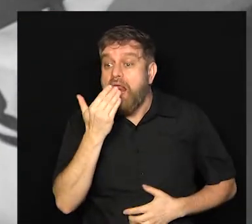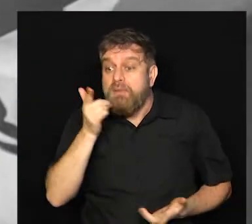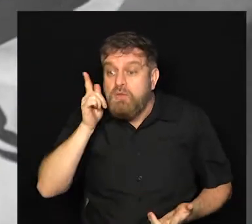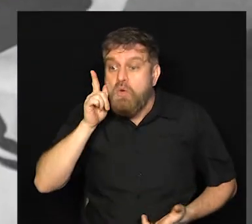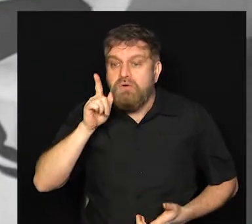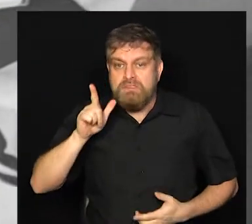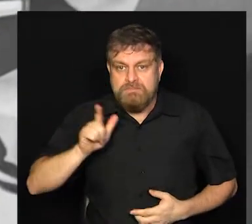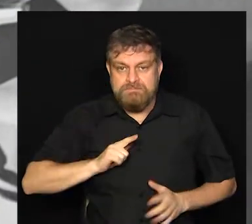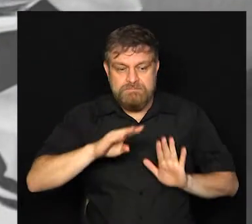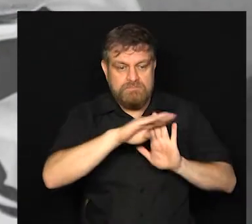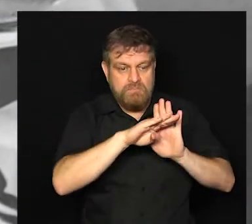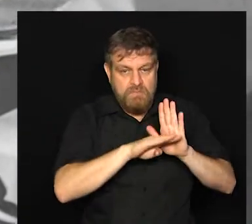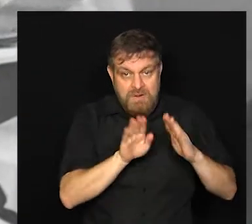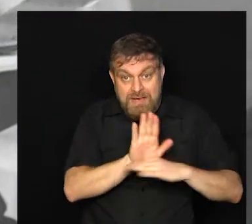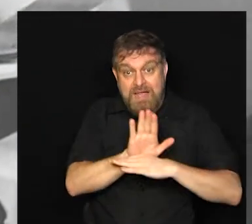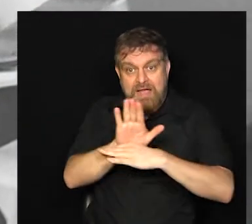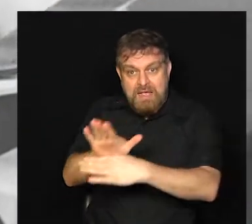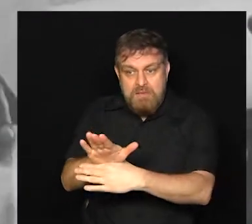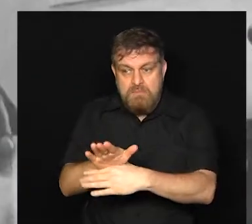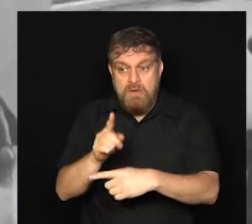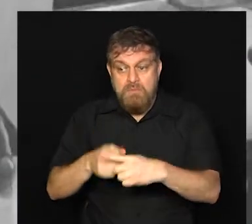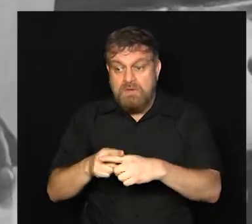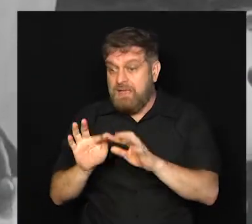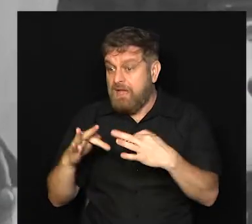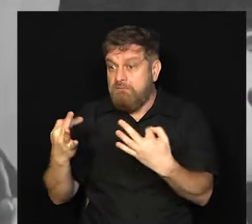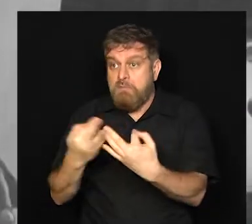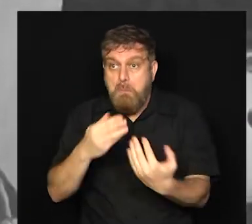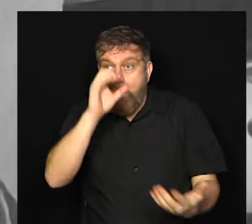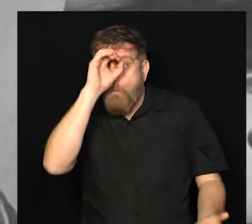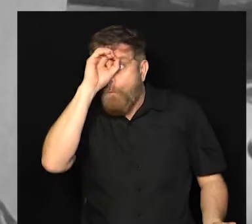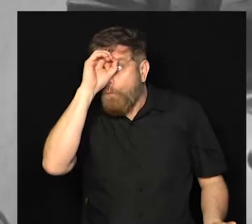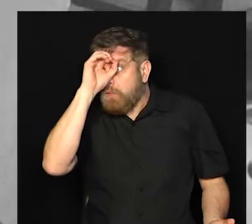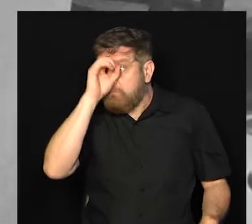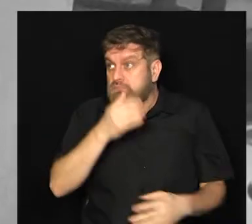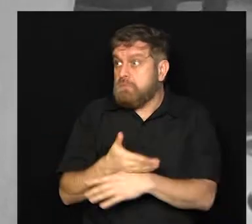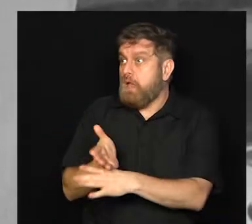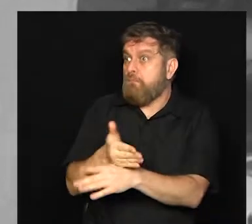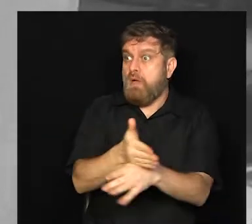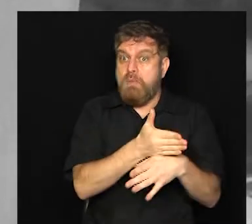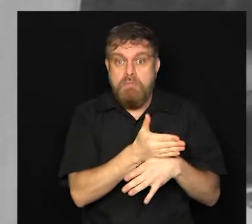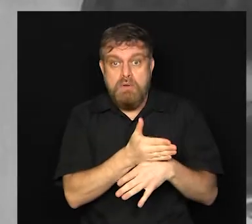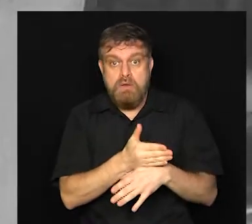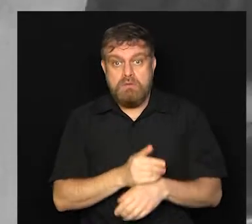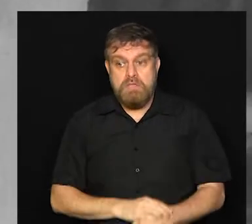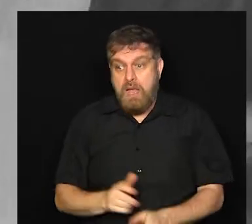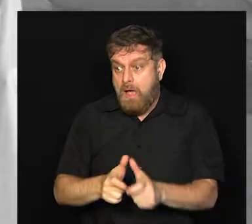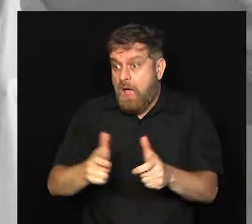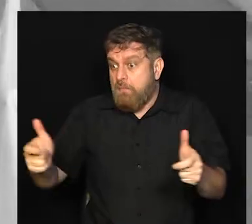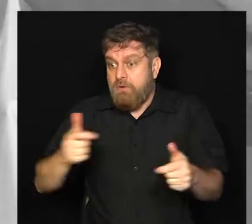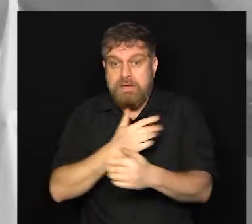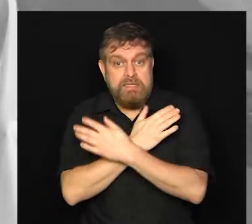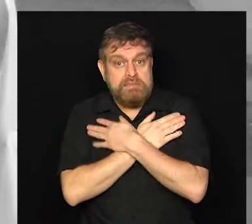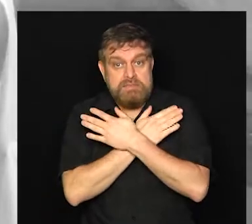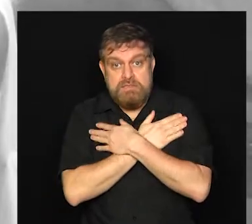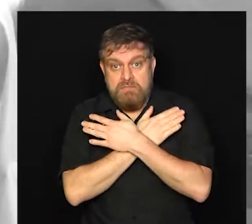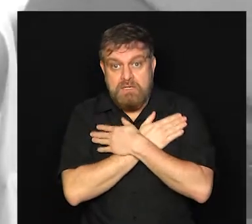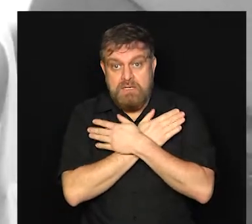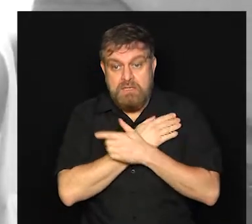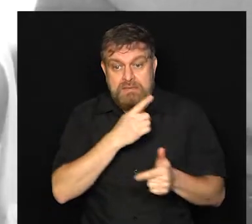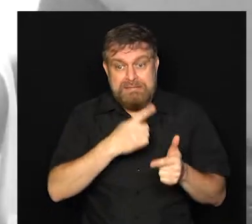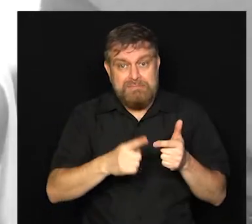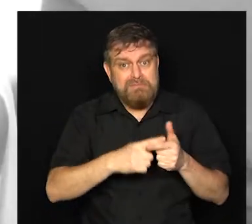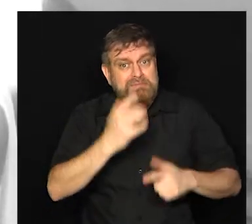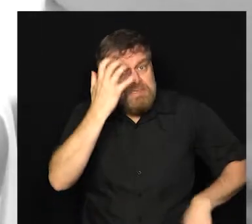Dos programas assistenciais, então, porque às vezes elas nem sabem para onde ir, né? Muitos também perderam o emprego, né, Ruth? E a situação realmente está bem